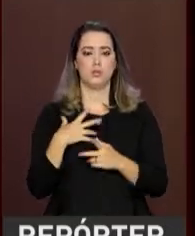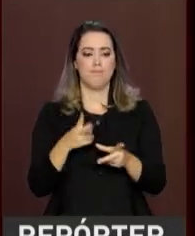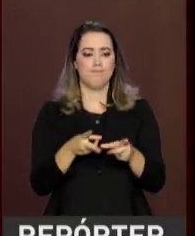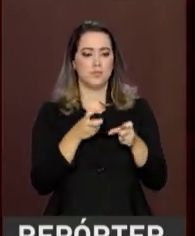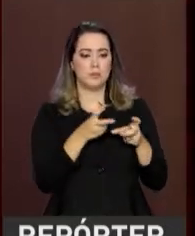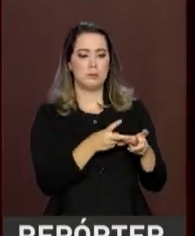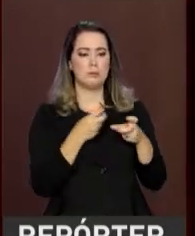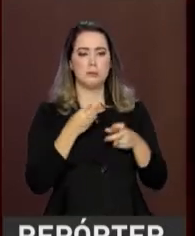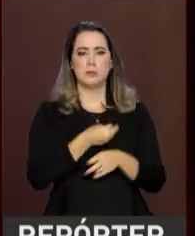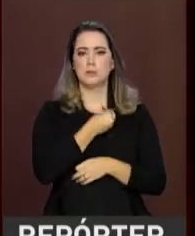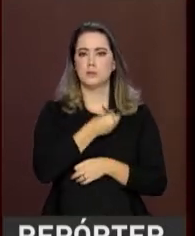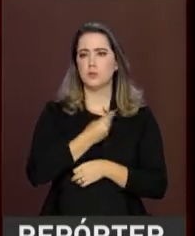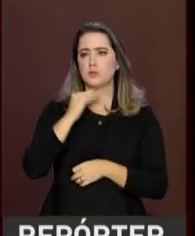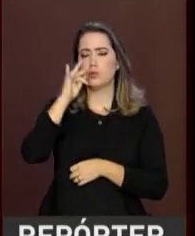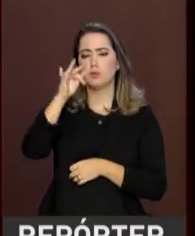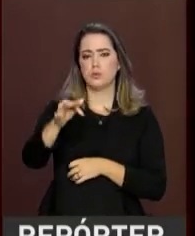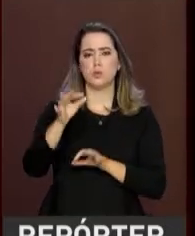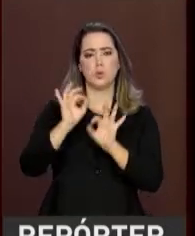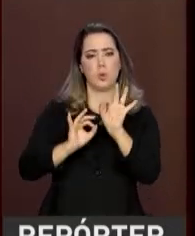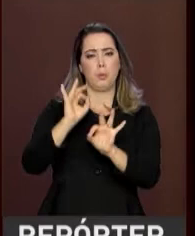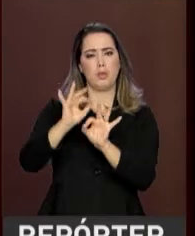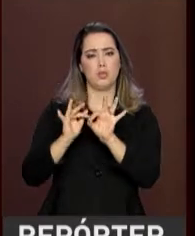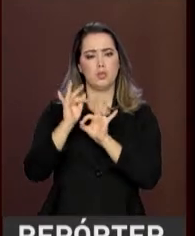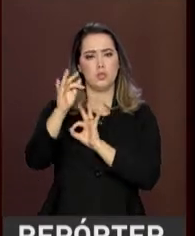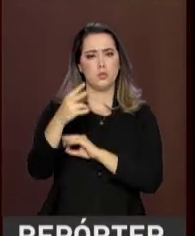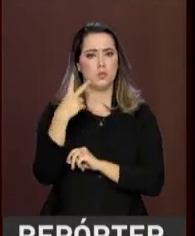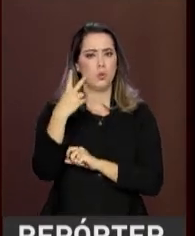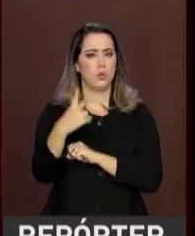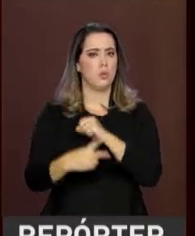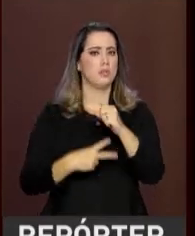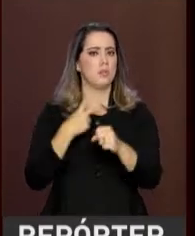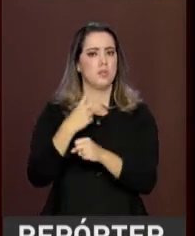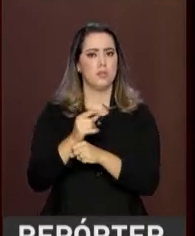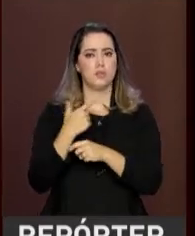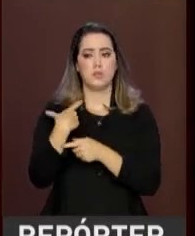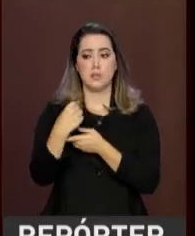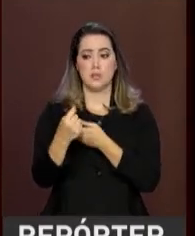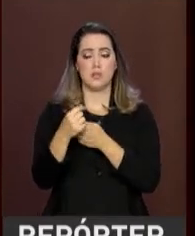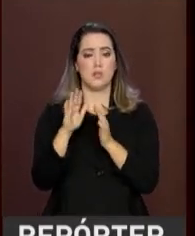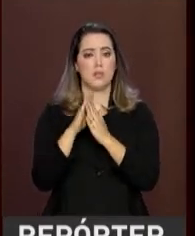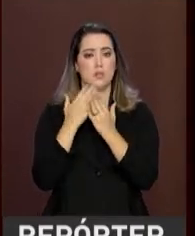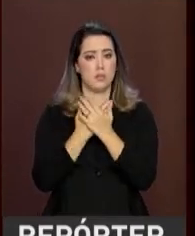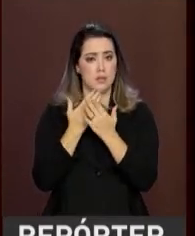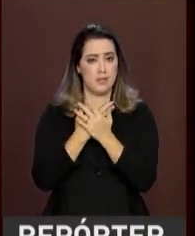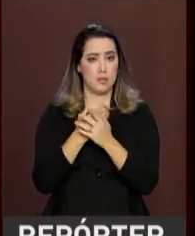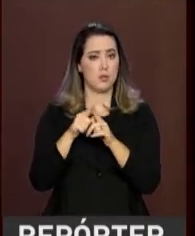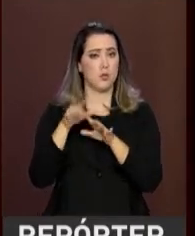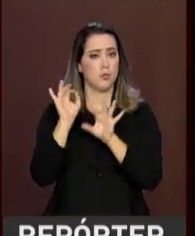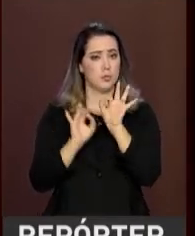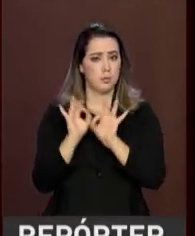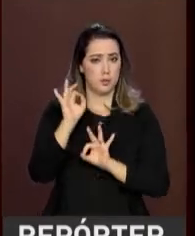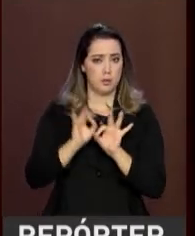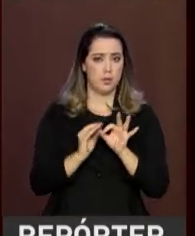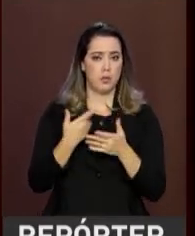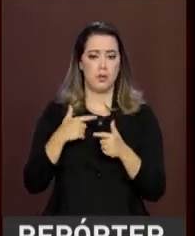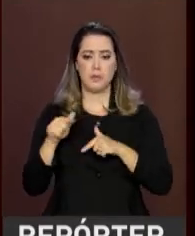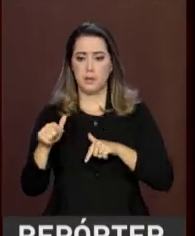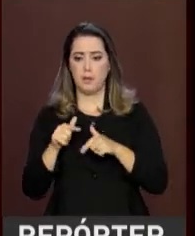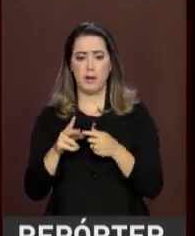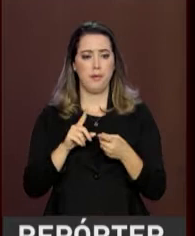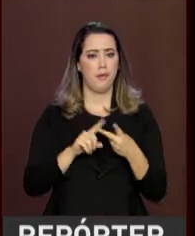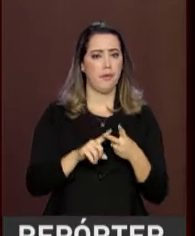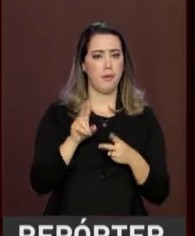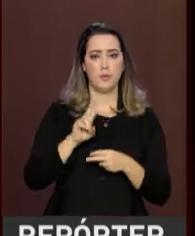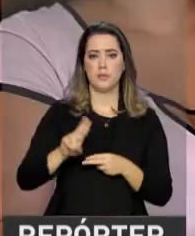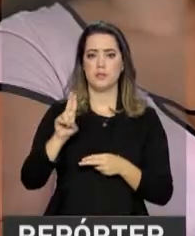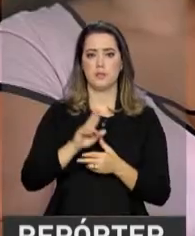o que é que você quer ser quando crescer daqui a 5 daqui a dois anos e com e sai da escola em tempo integral preparado seja para o mercado de trabalho seja para